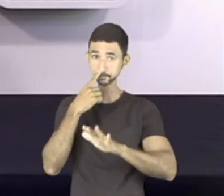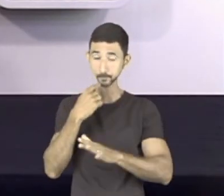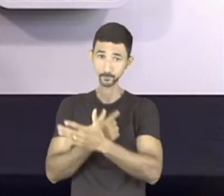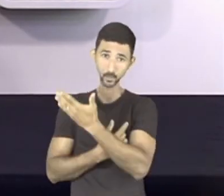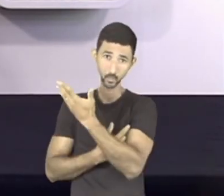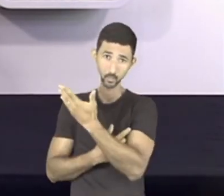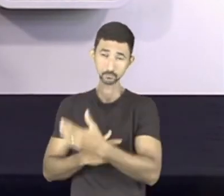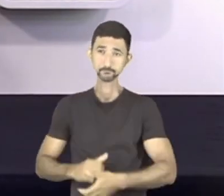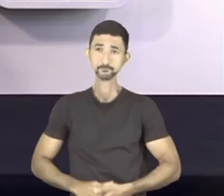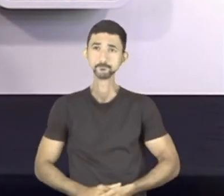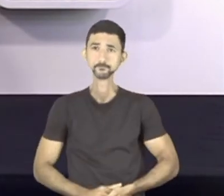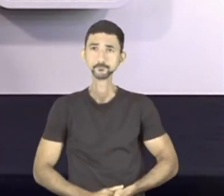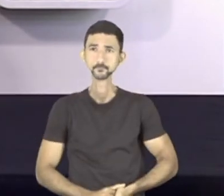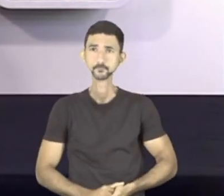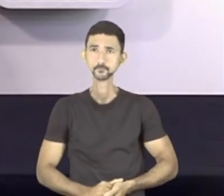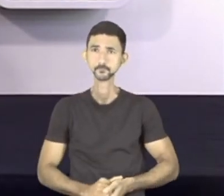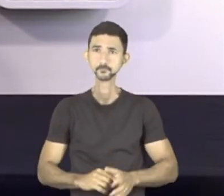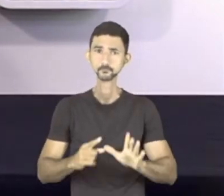que interessante.